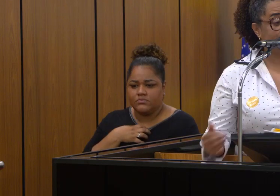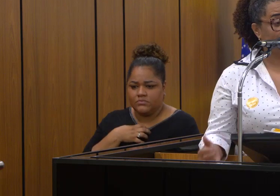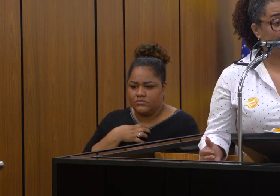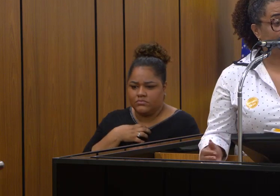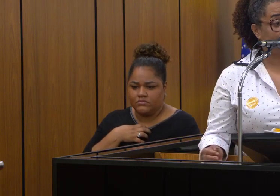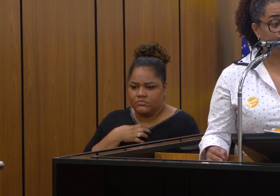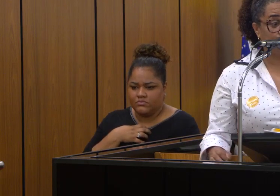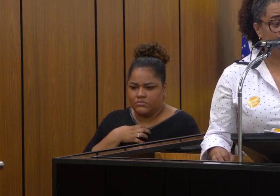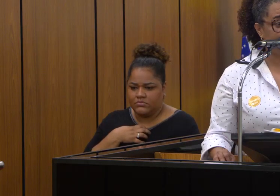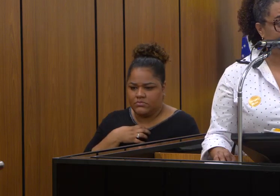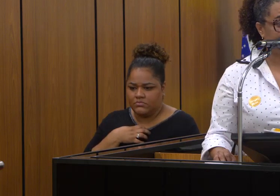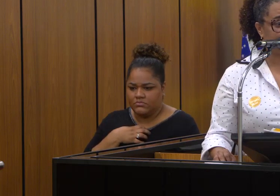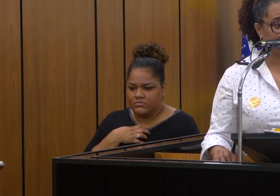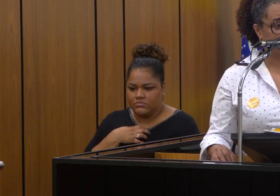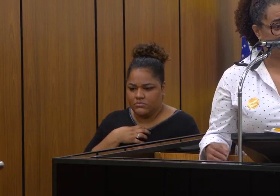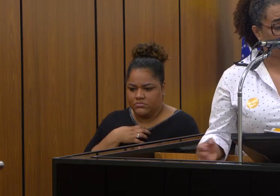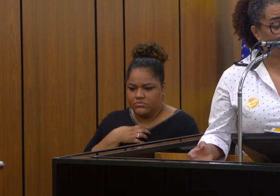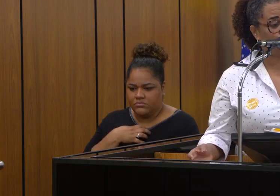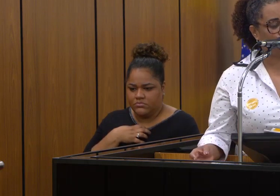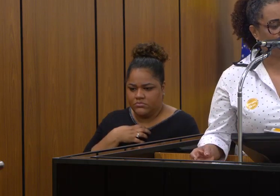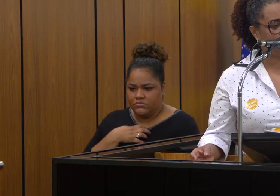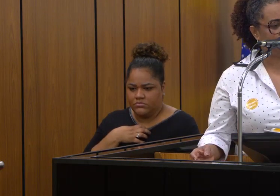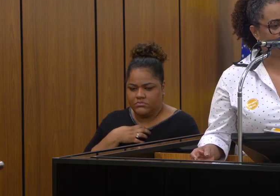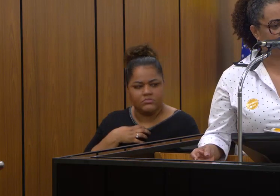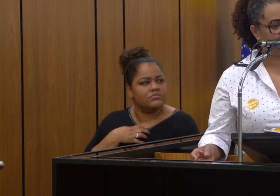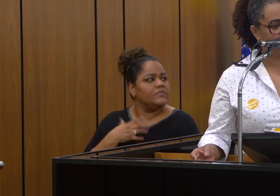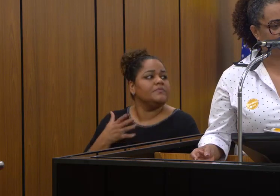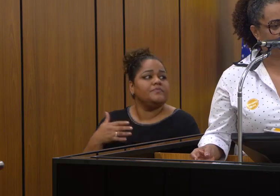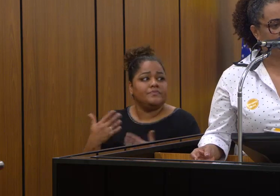foram canceladas muitas consultas